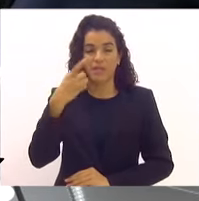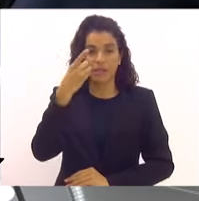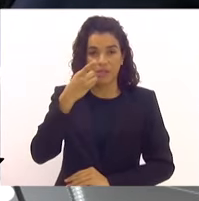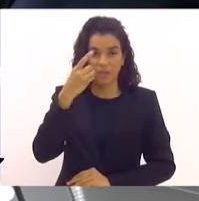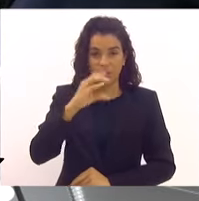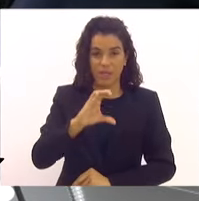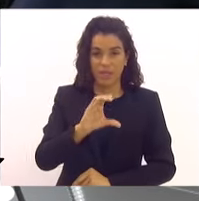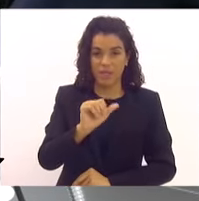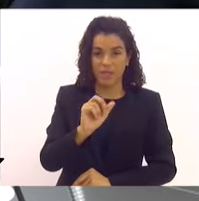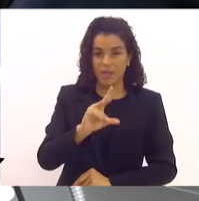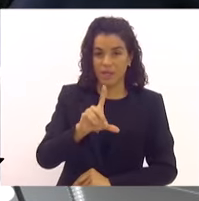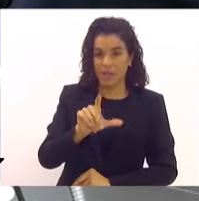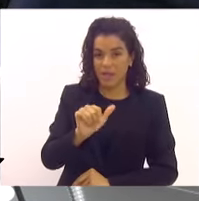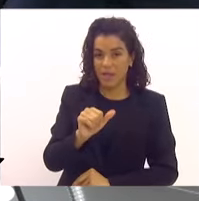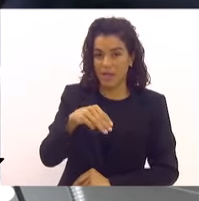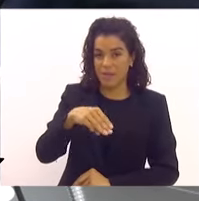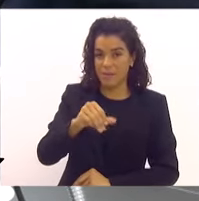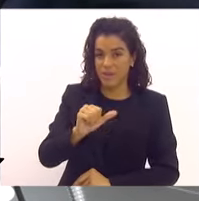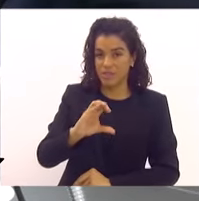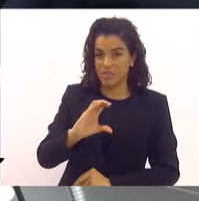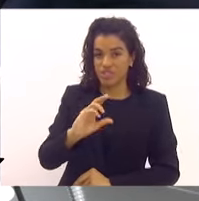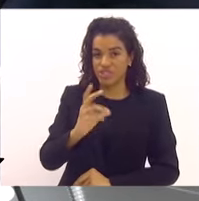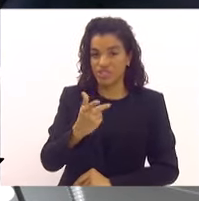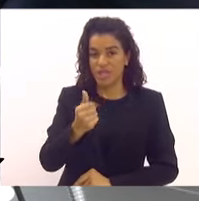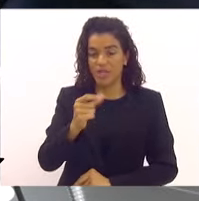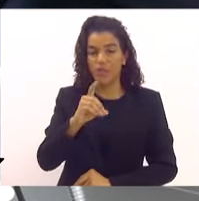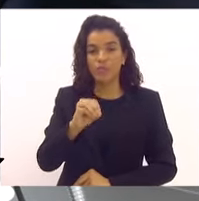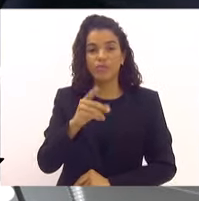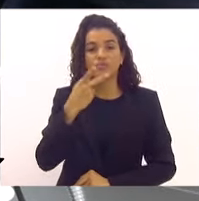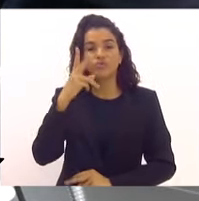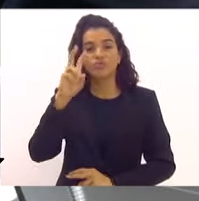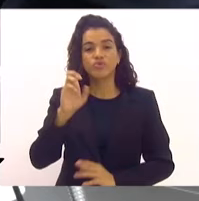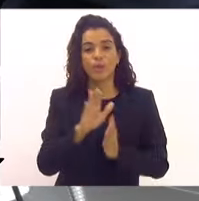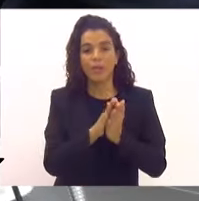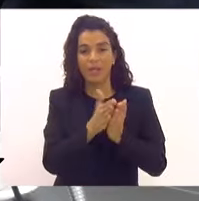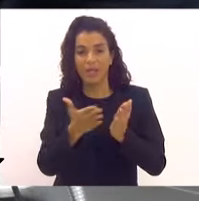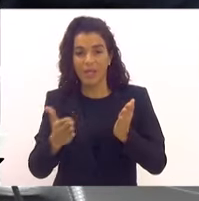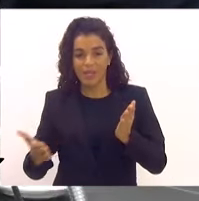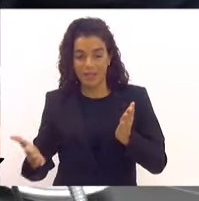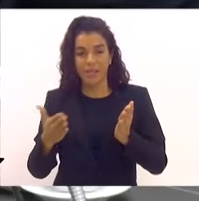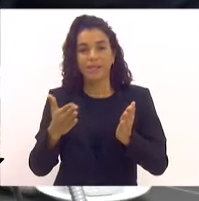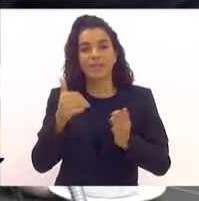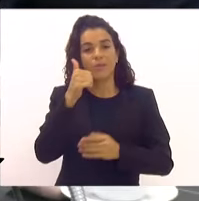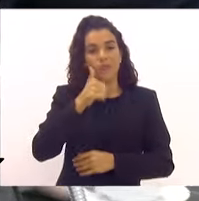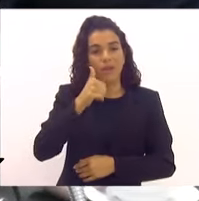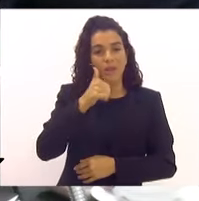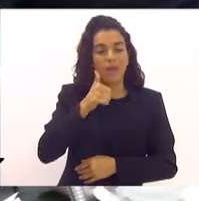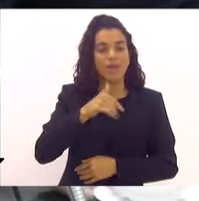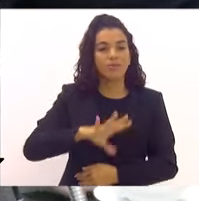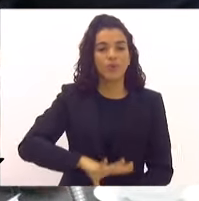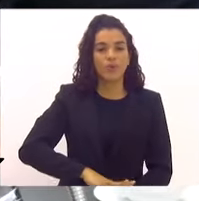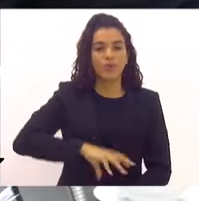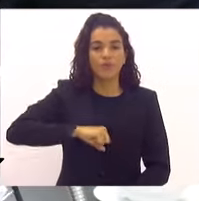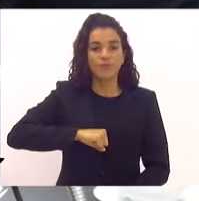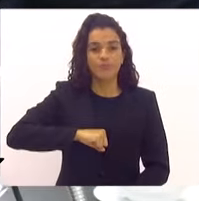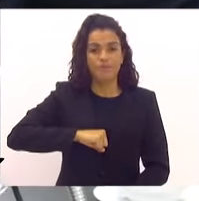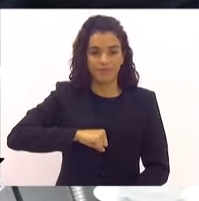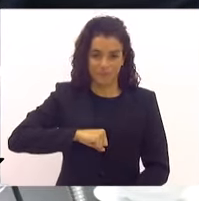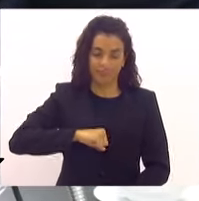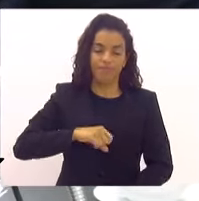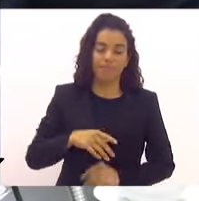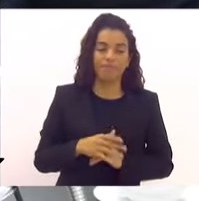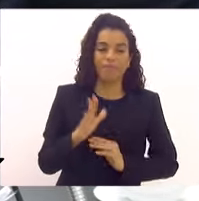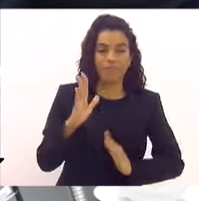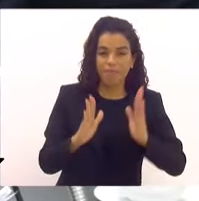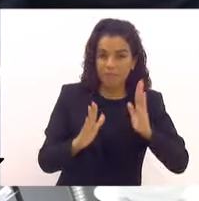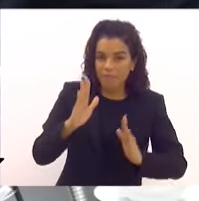Carla Machado, que cria e implementa a caderneta da mulher no climatério e menopausa no estado do Rio de Janeiro. O parecer